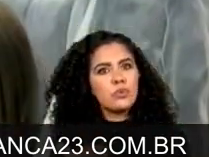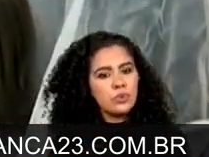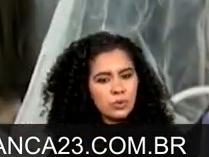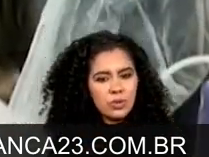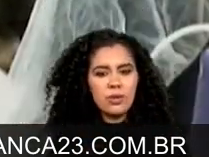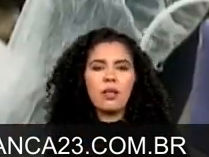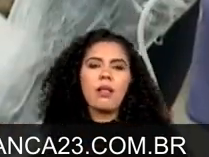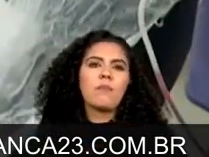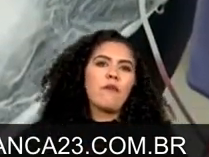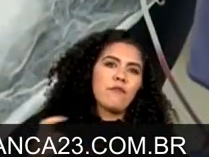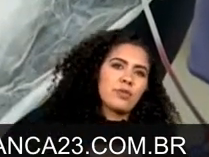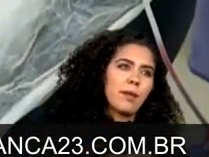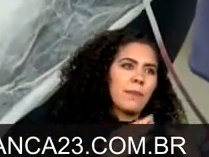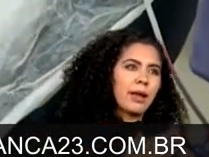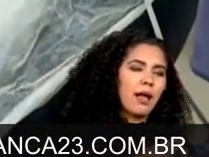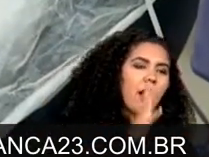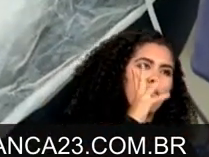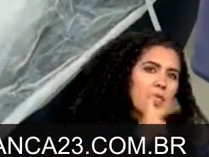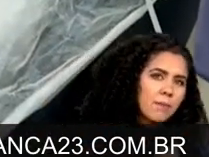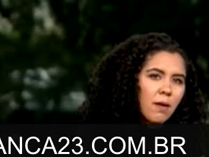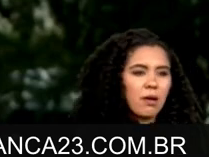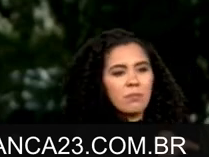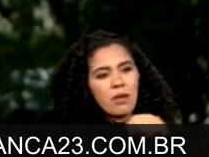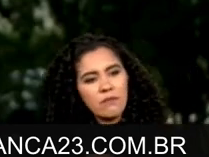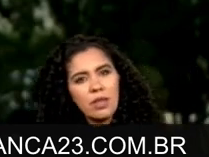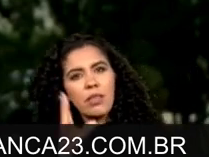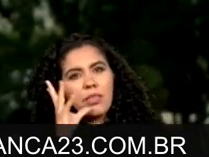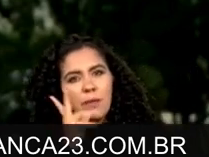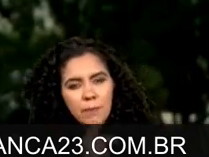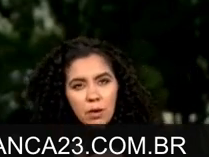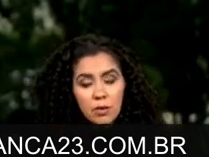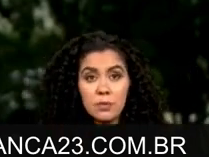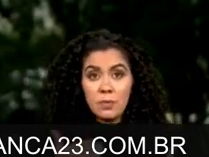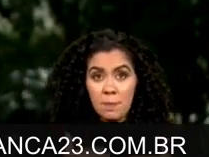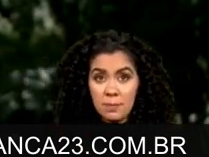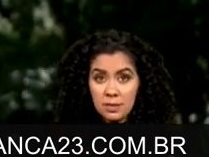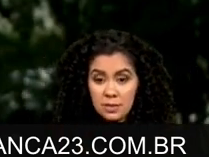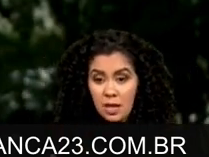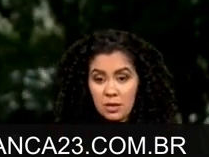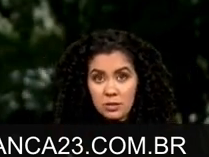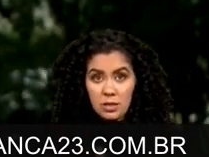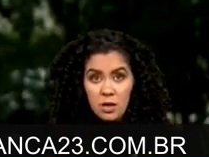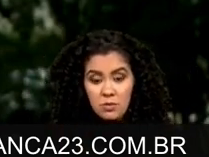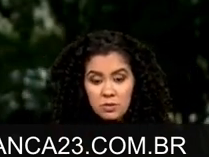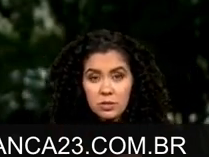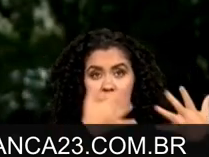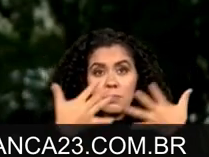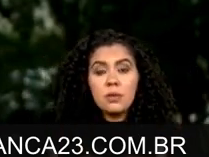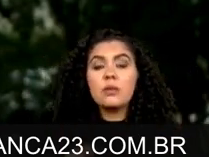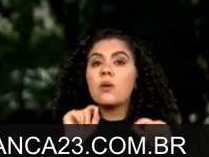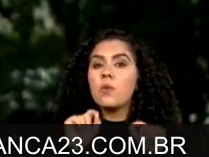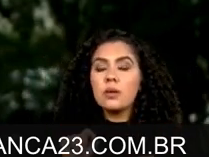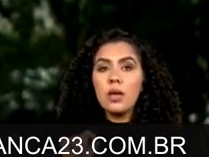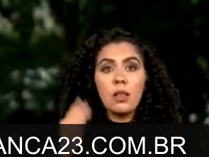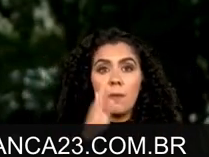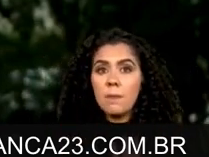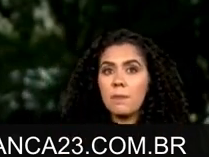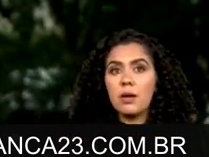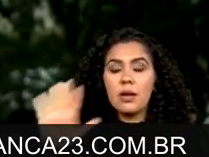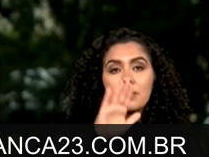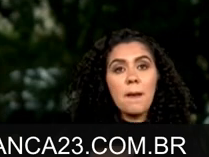chegar em casa demora bastante, para vir demora também. Segundo o Ministério da Saúde, em todo o país, mais de